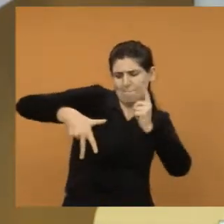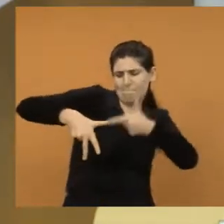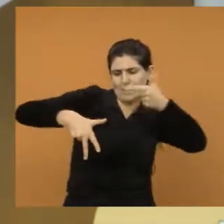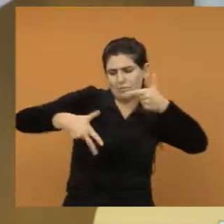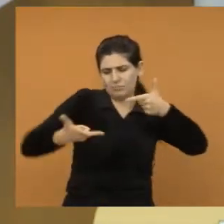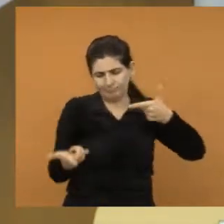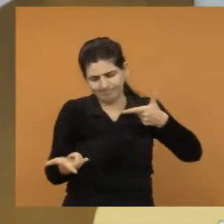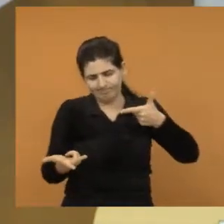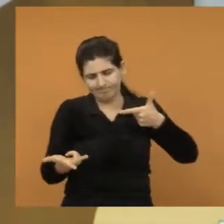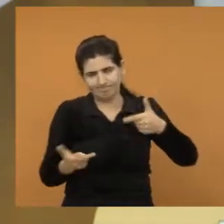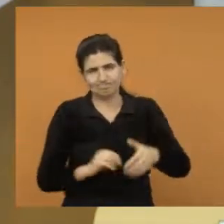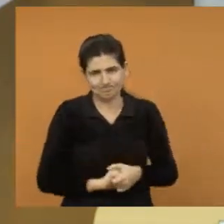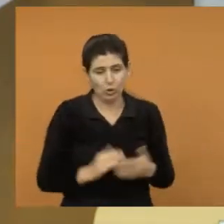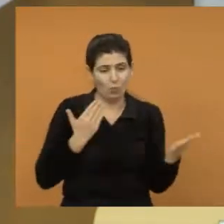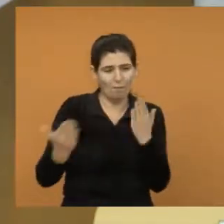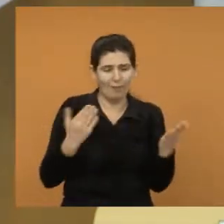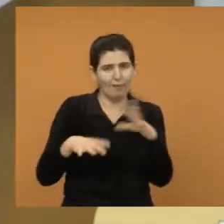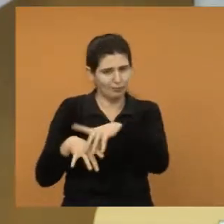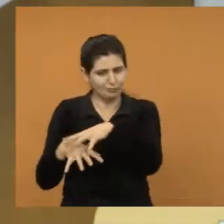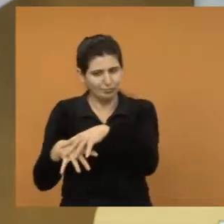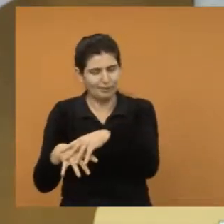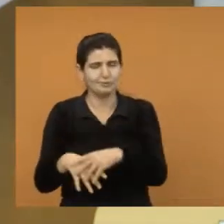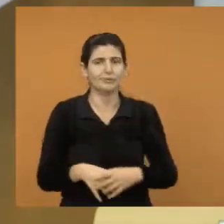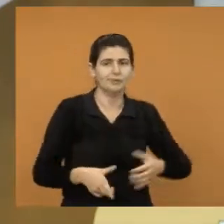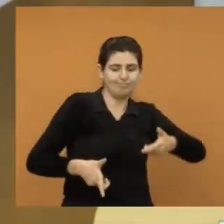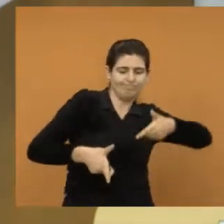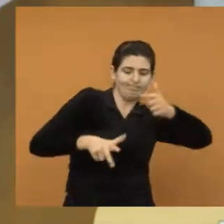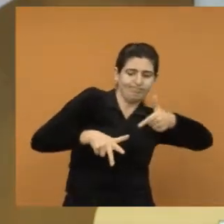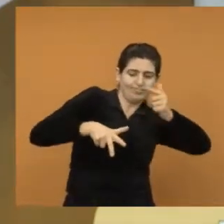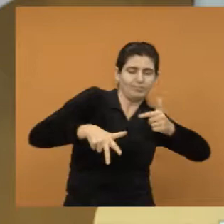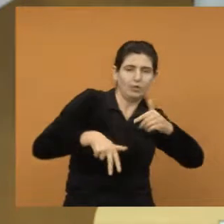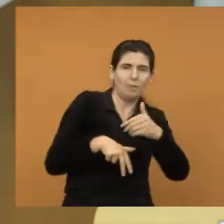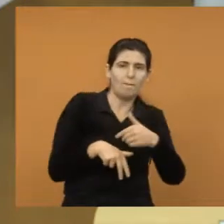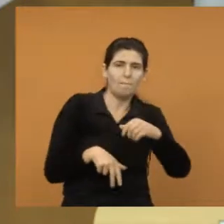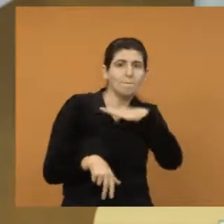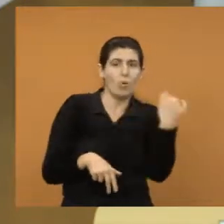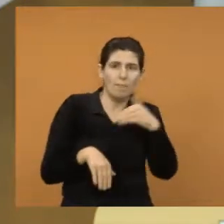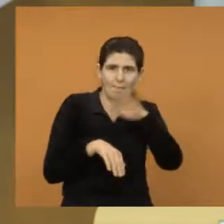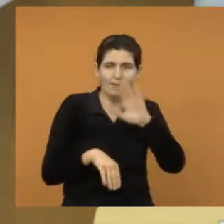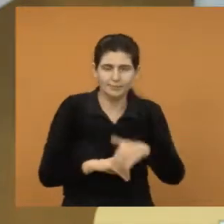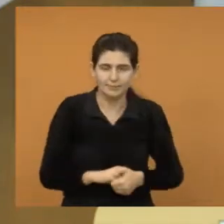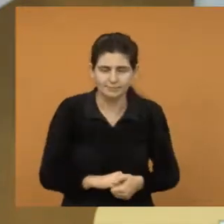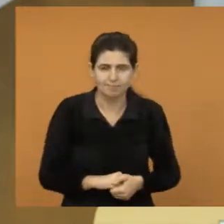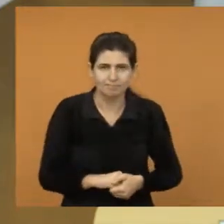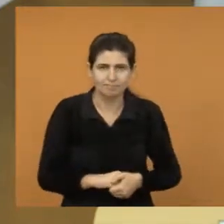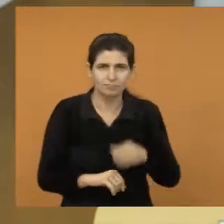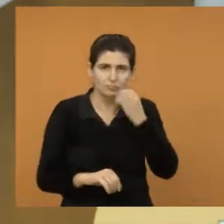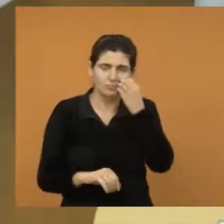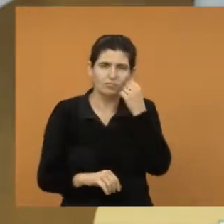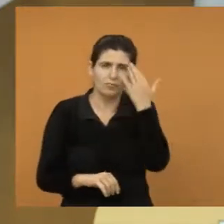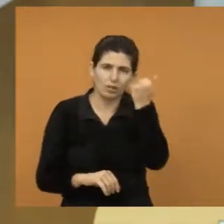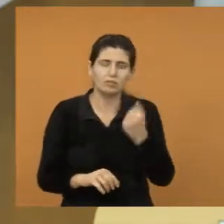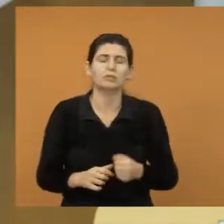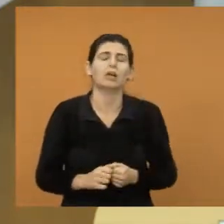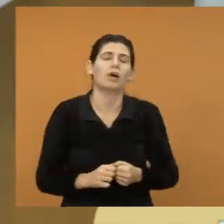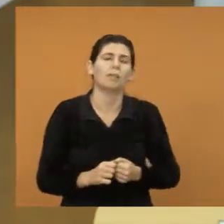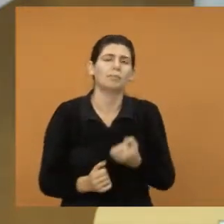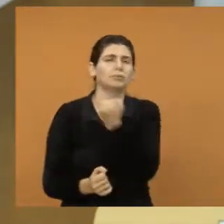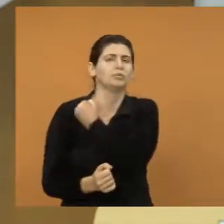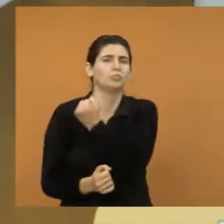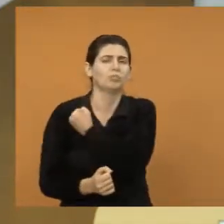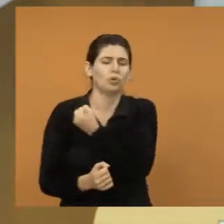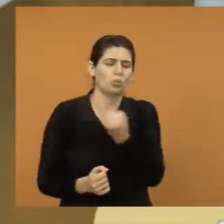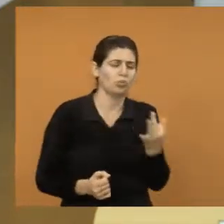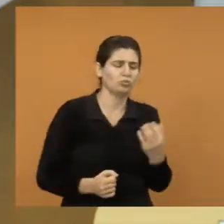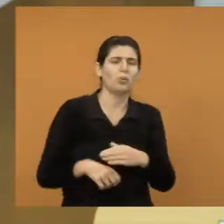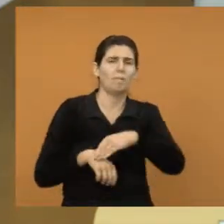outra doença. Os jovens, para que a gente tenha uma ideia, a taxa subiu